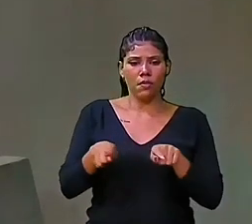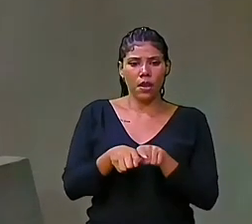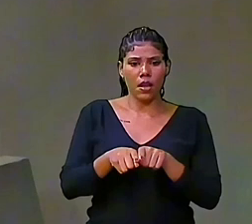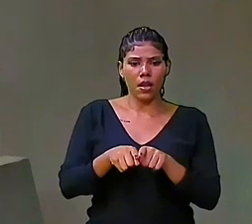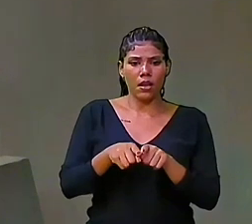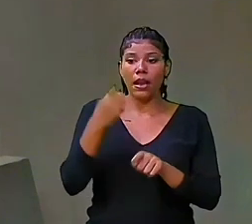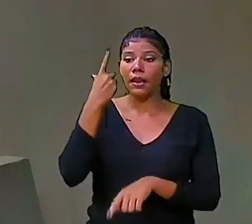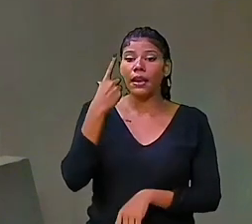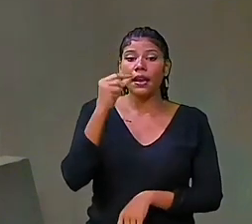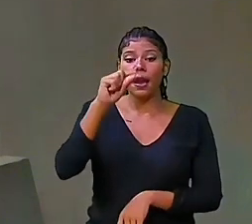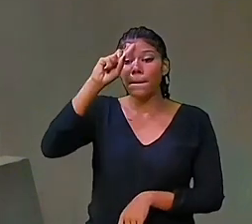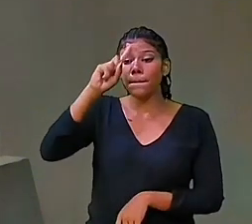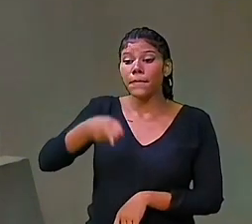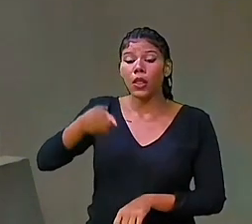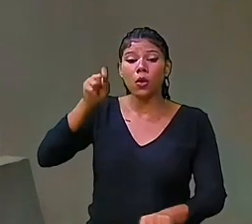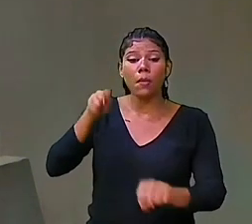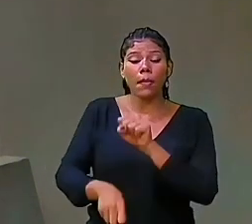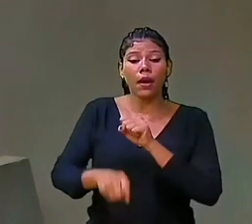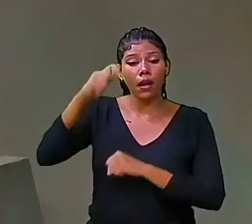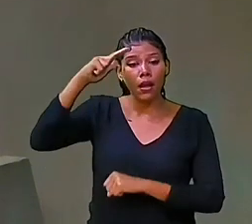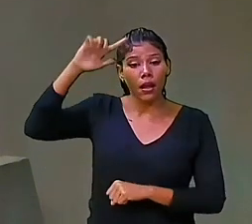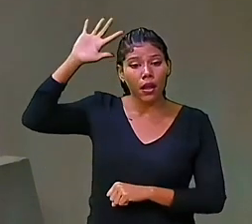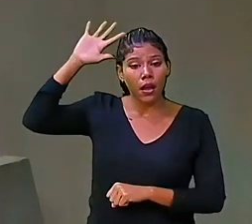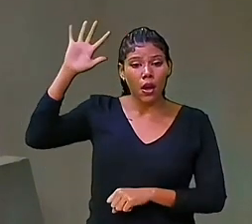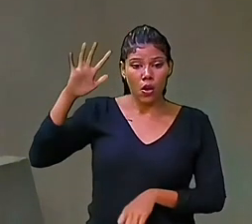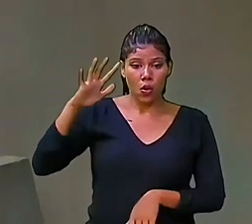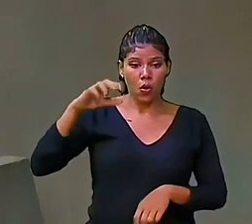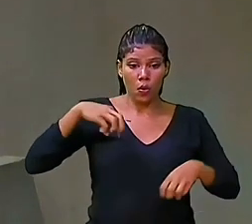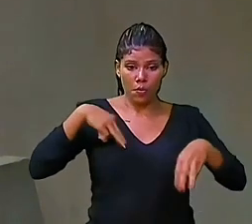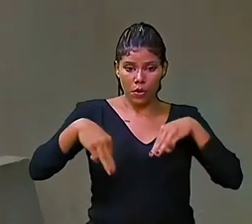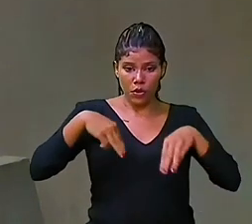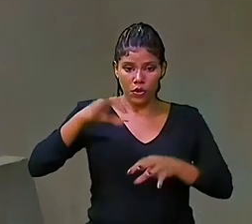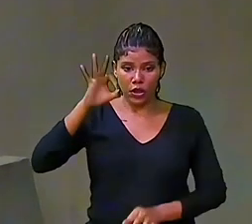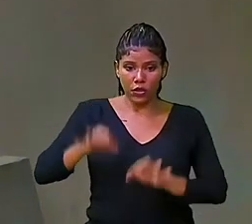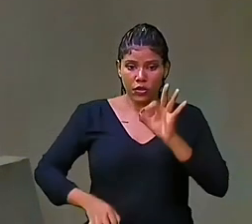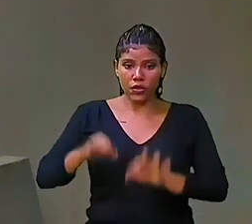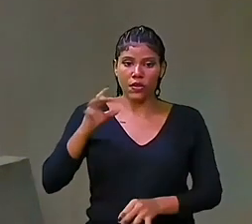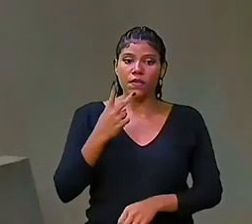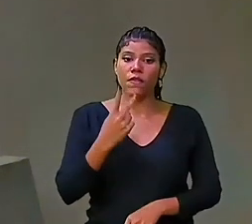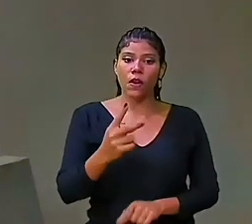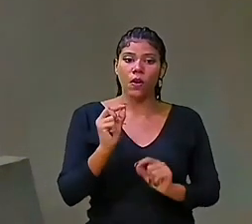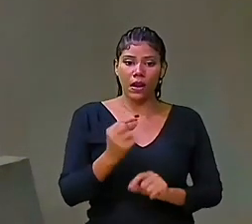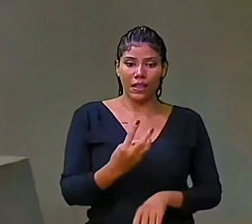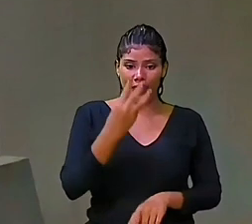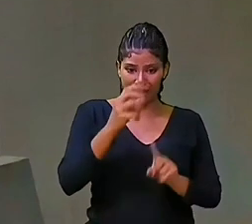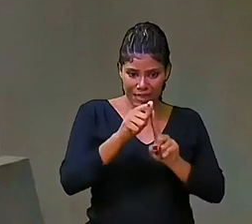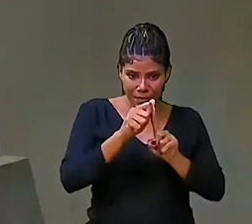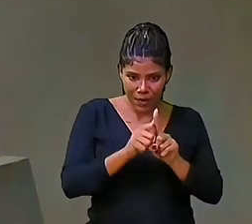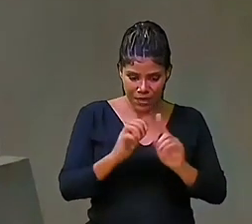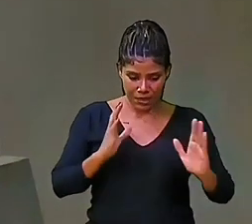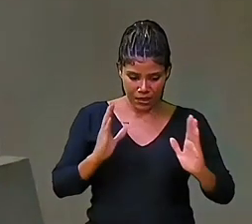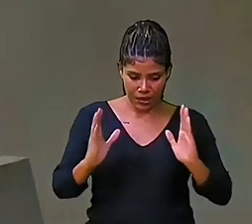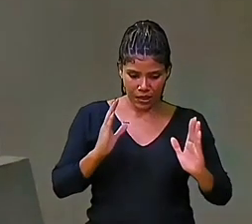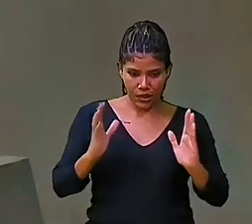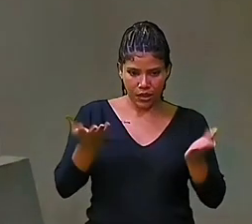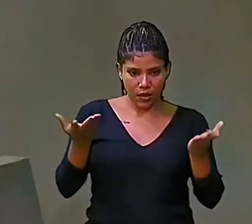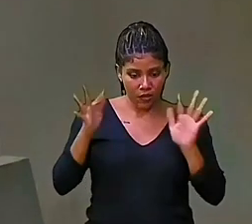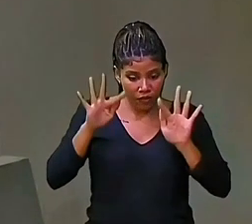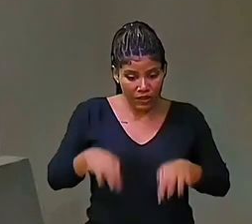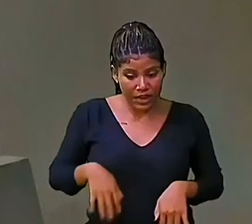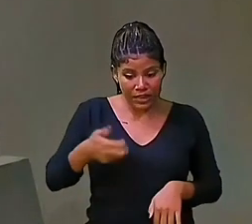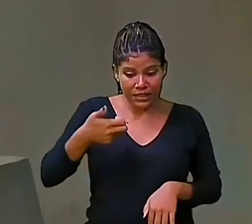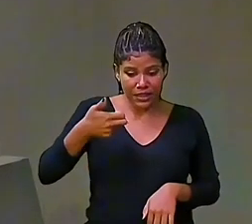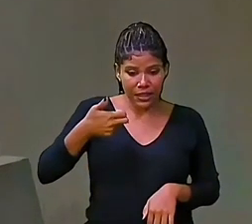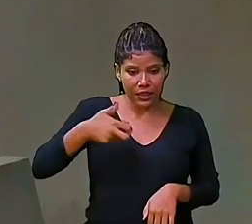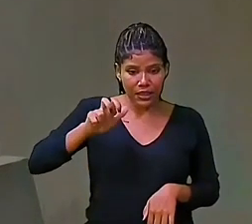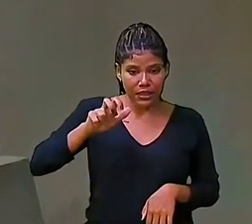Porque o atual ministro da Justiça disse que no primeiro trimestre deste ano, que termina daqui a 15